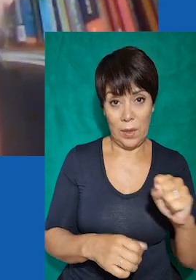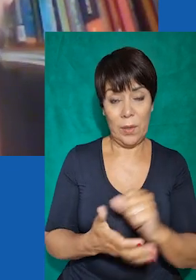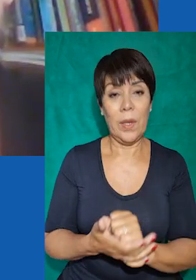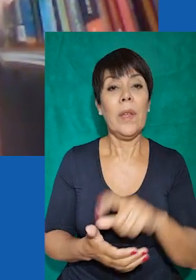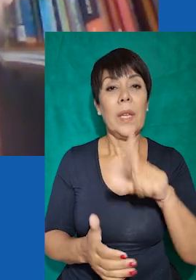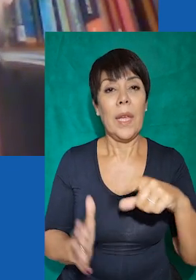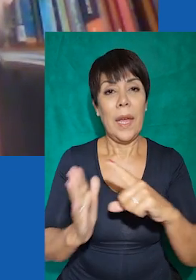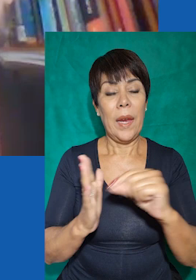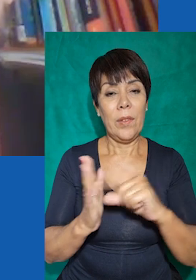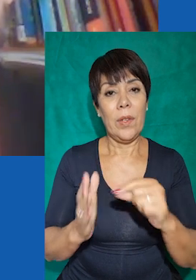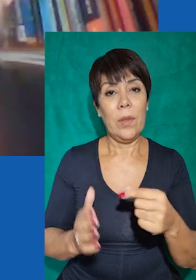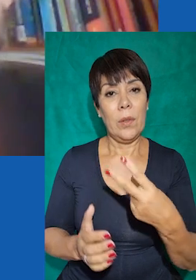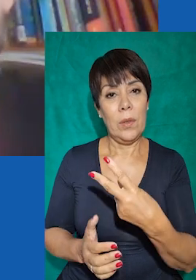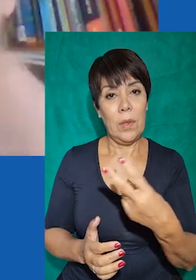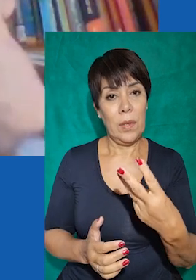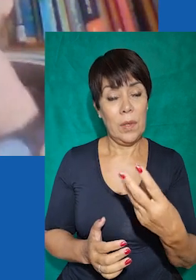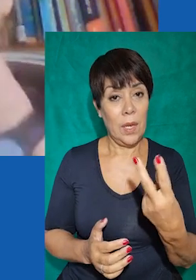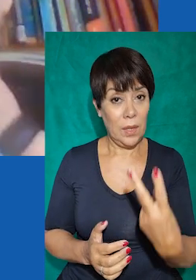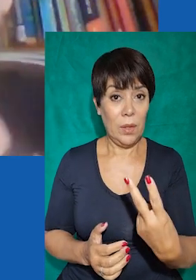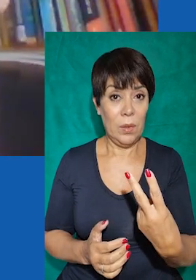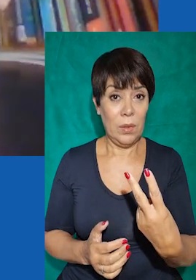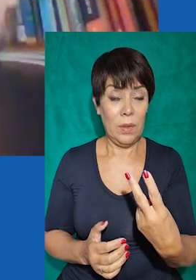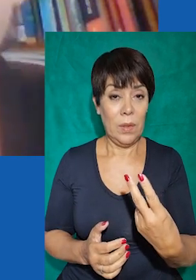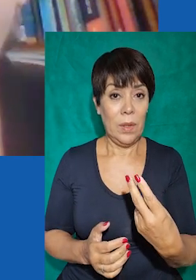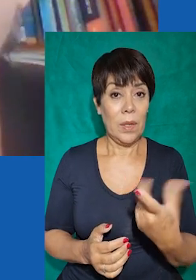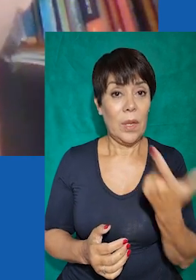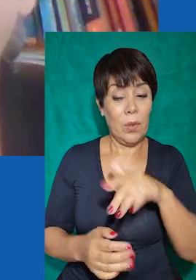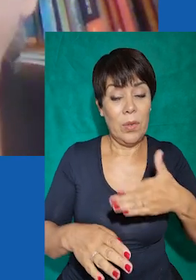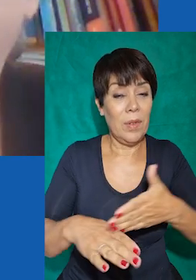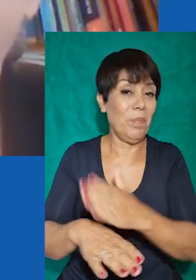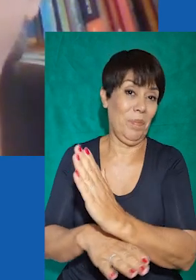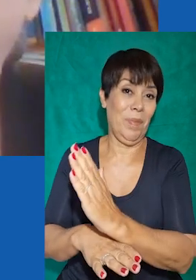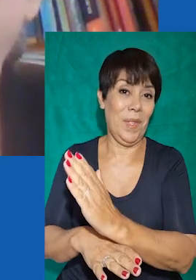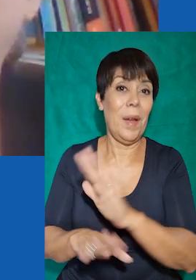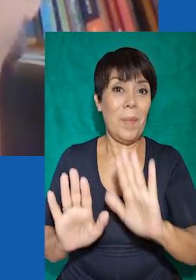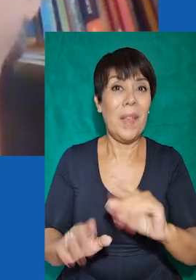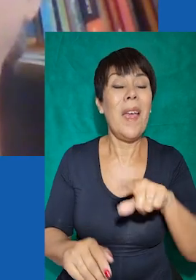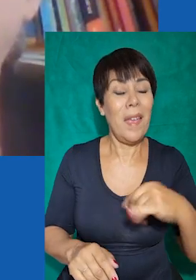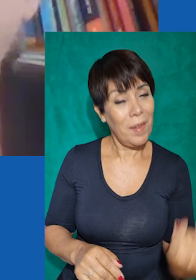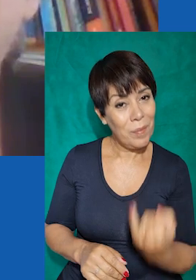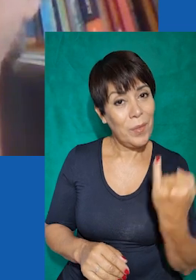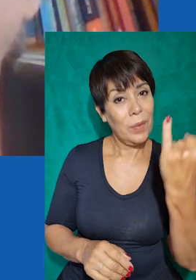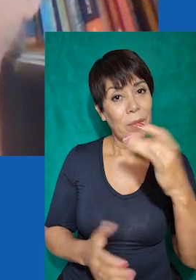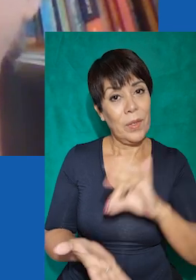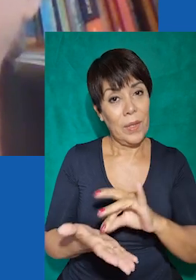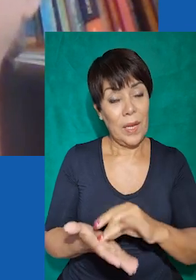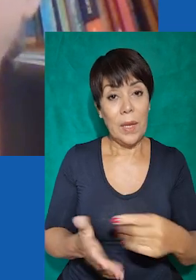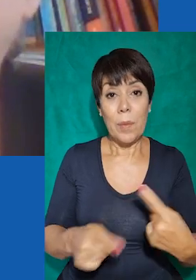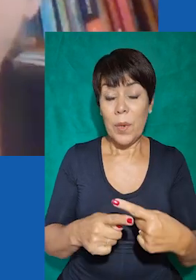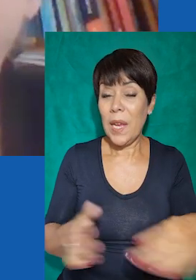o famoso artigo 232, que passou batido e que foi da maior importância, porque